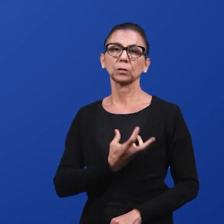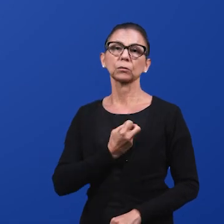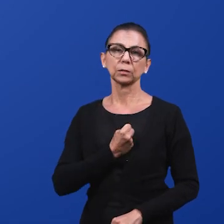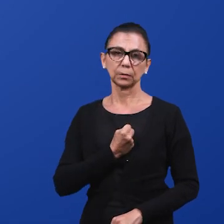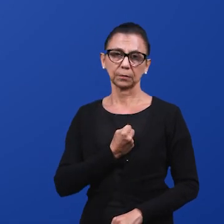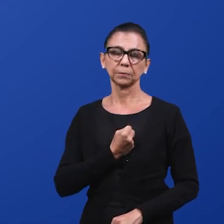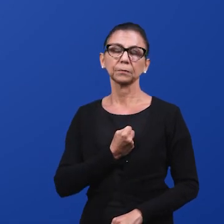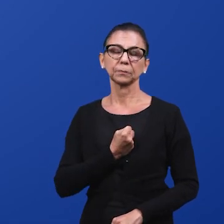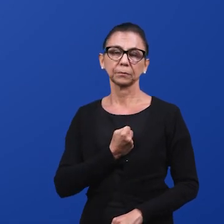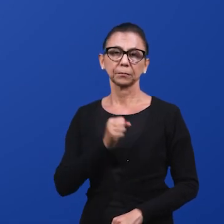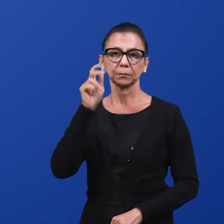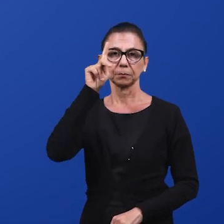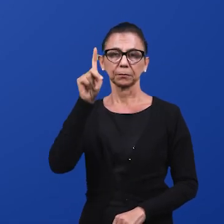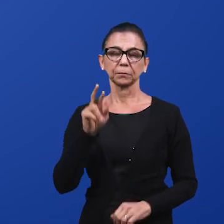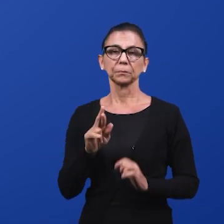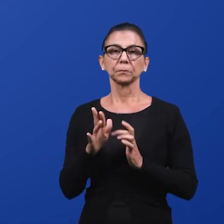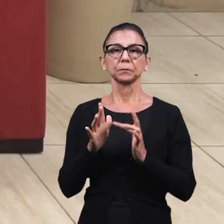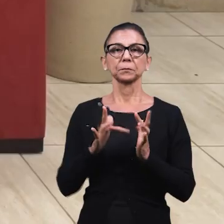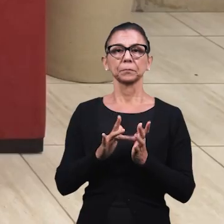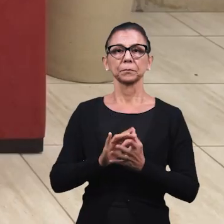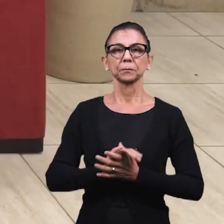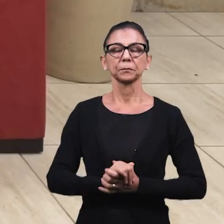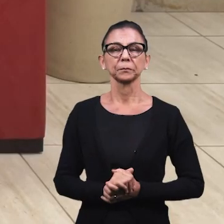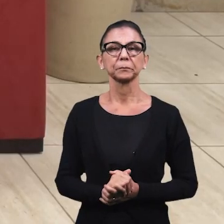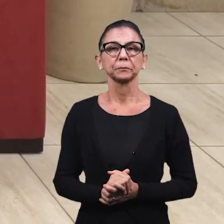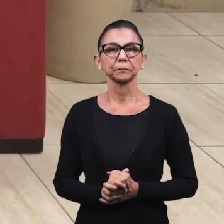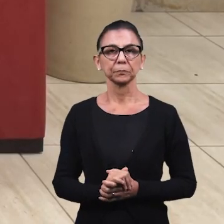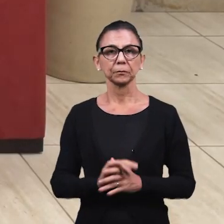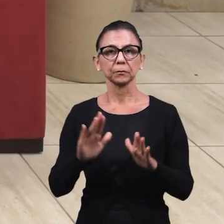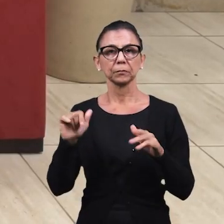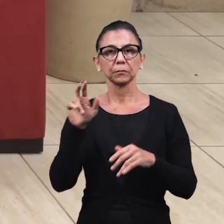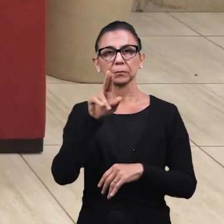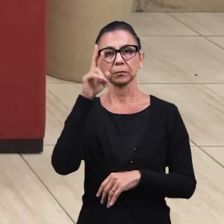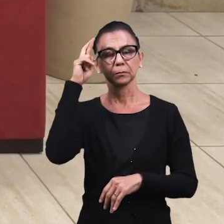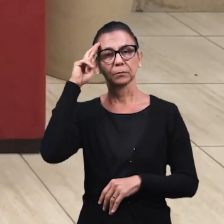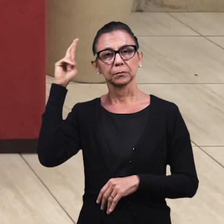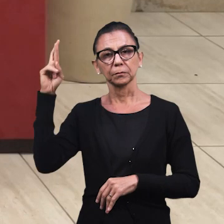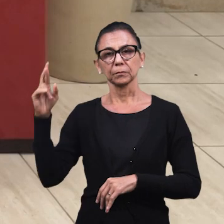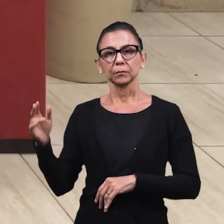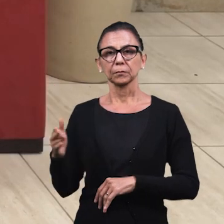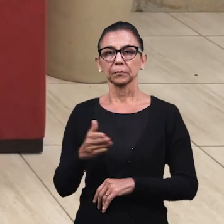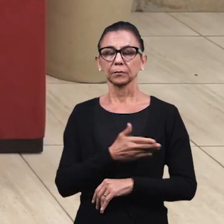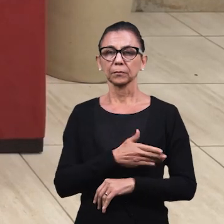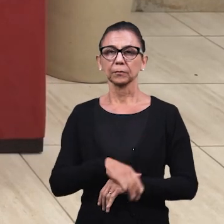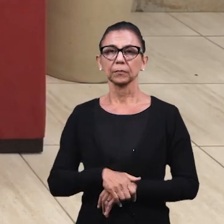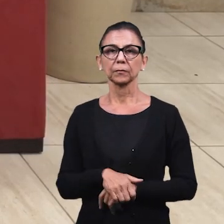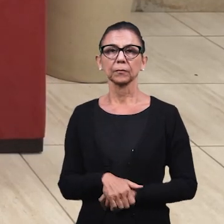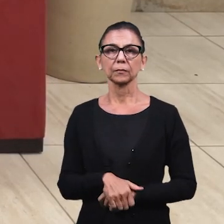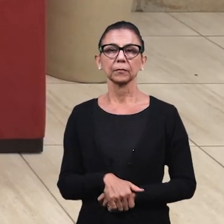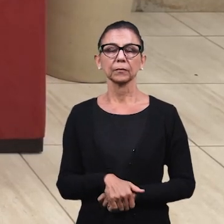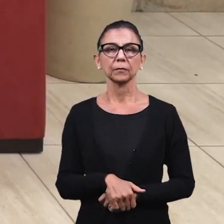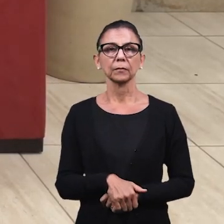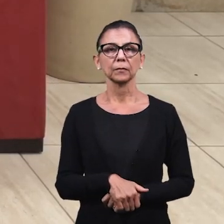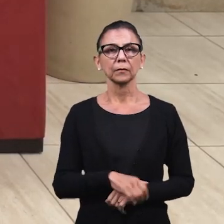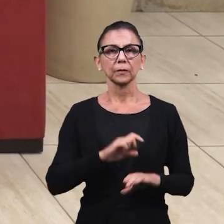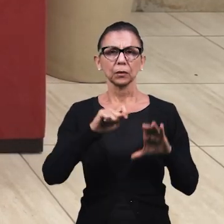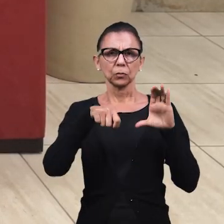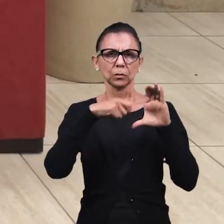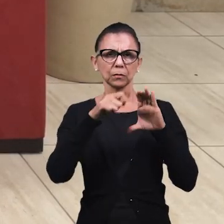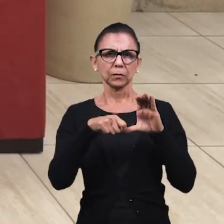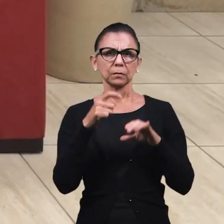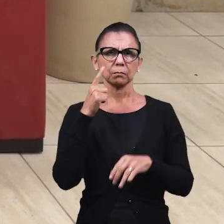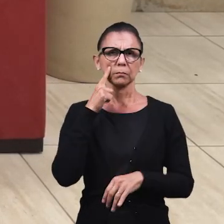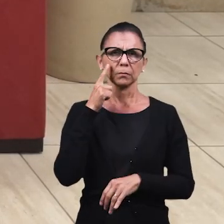do sangue de Jesus. A paz do Senhor. Louvado seja o nome do Senhor. A cada vez que assistimos os vídeos com